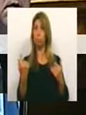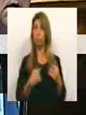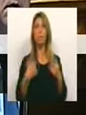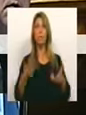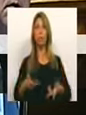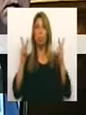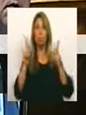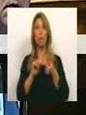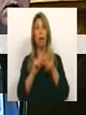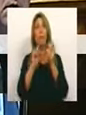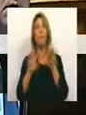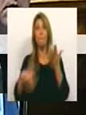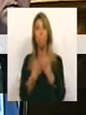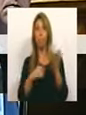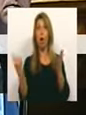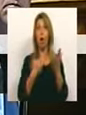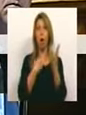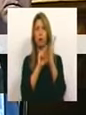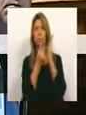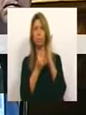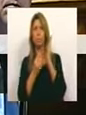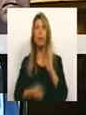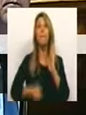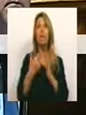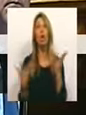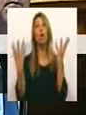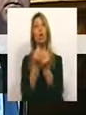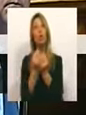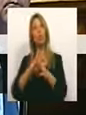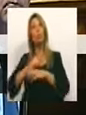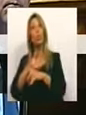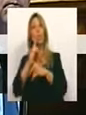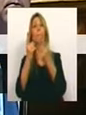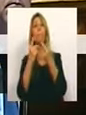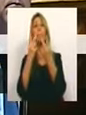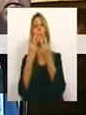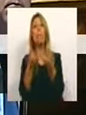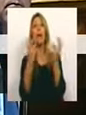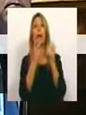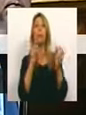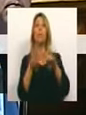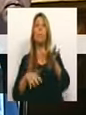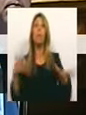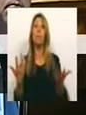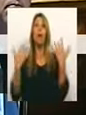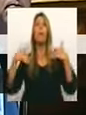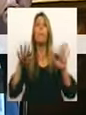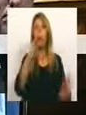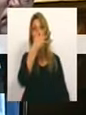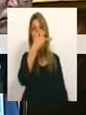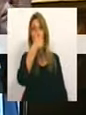as nossas propostas com as restantes bancadas parlamentares. Mas, infelizmente, as restantes